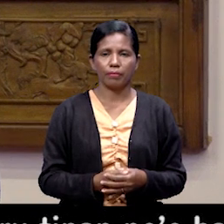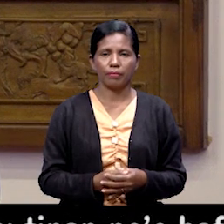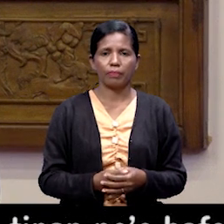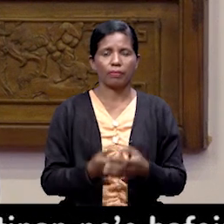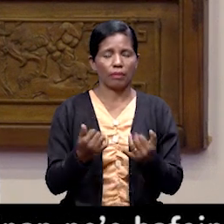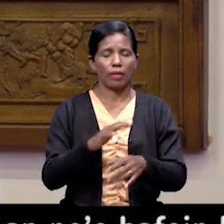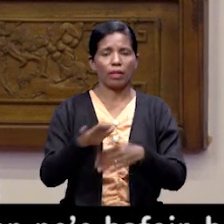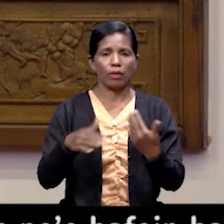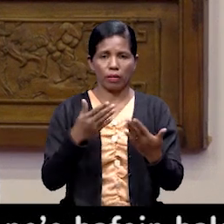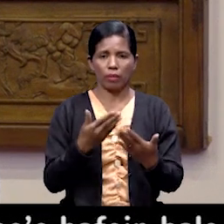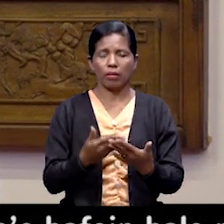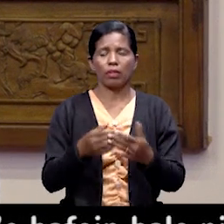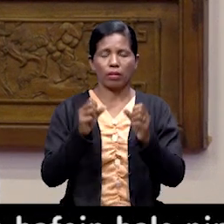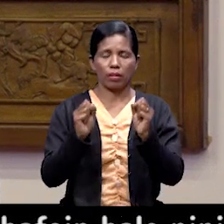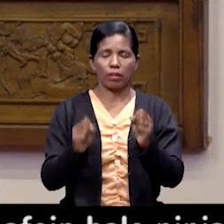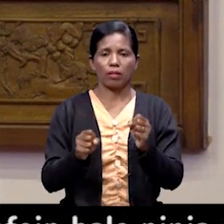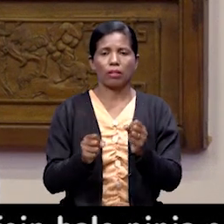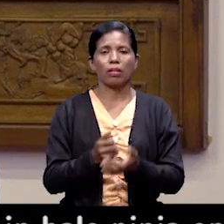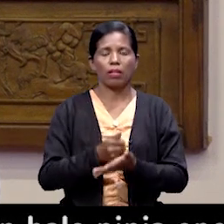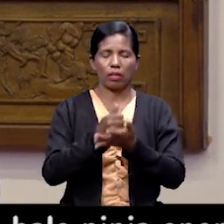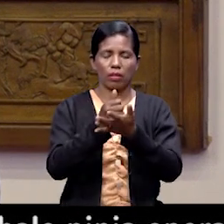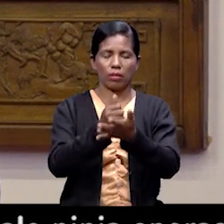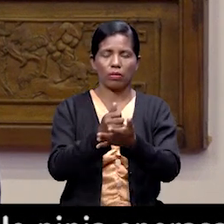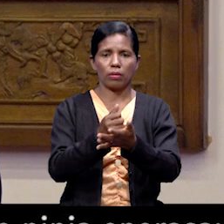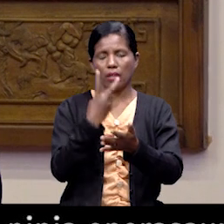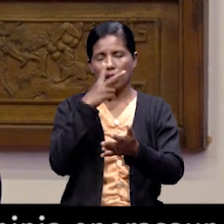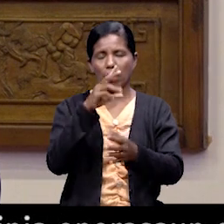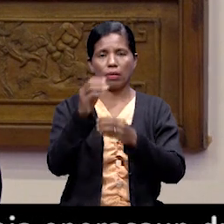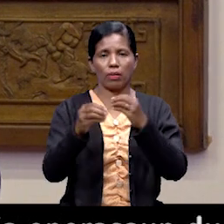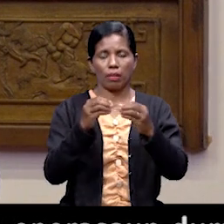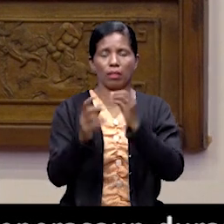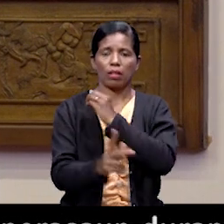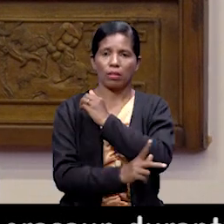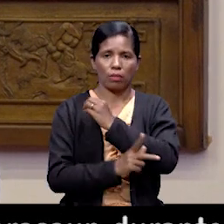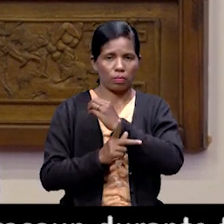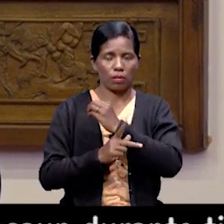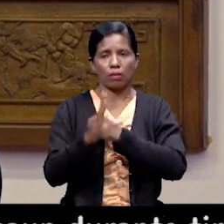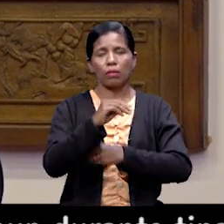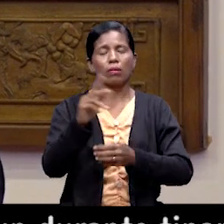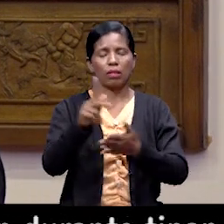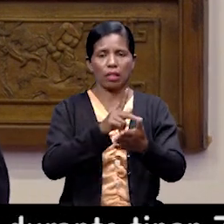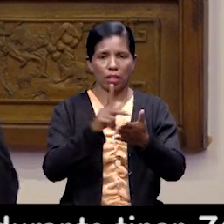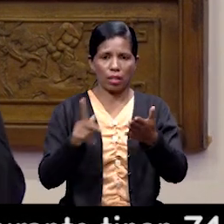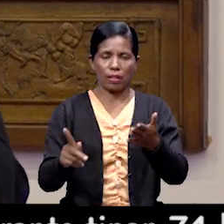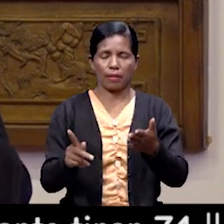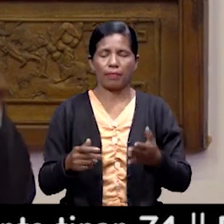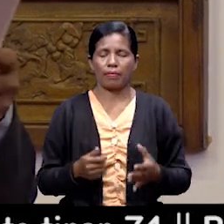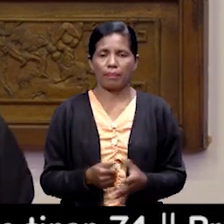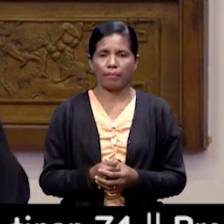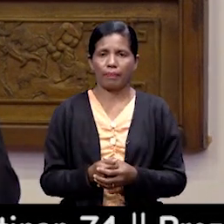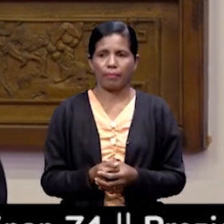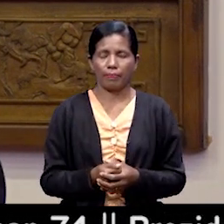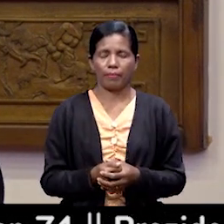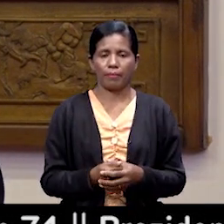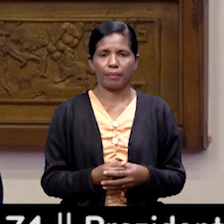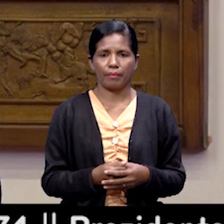senhora doutora Remisa de Fátima da Silva, adjunta do Procurador-Geral da República, um efetivo exemplar de desempenho das